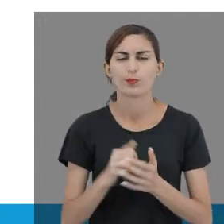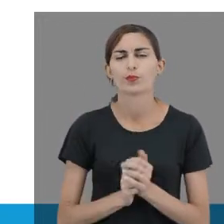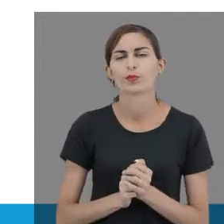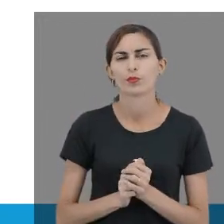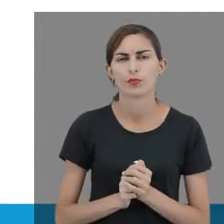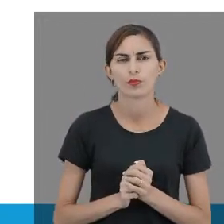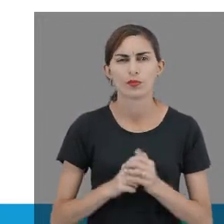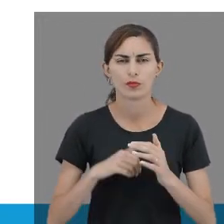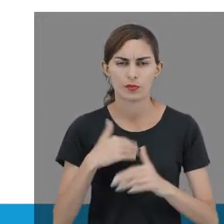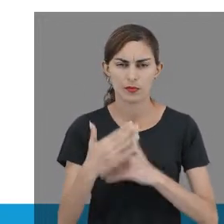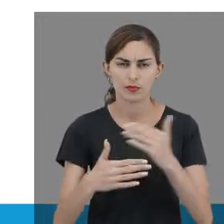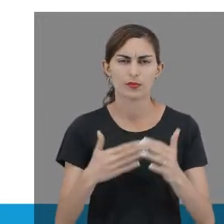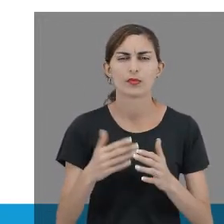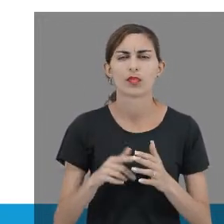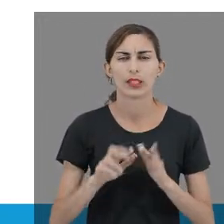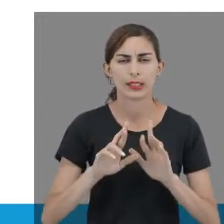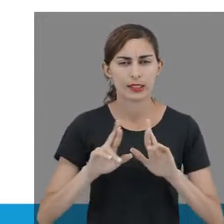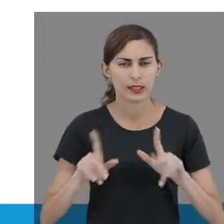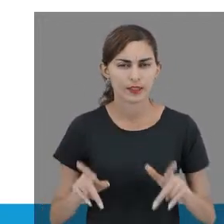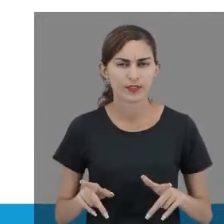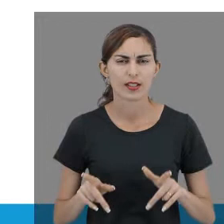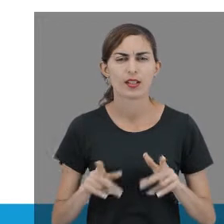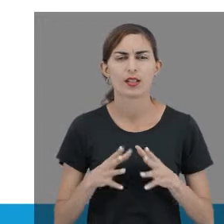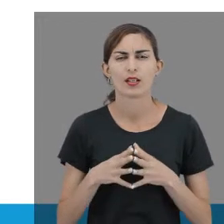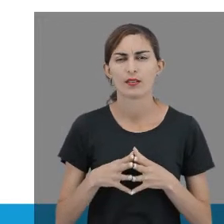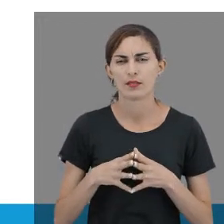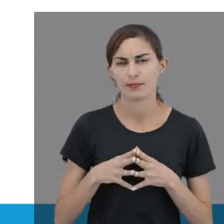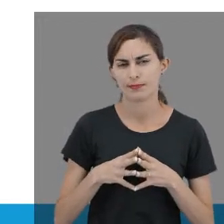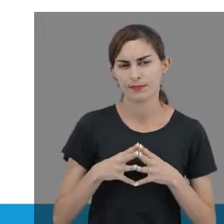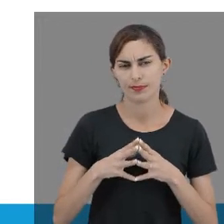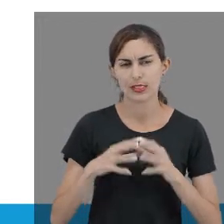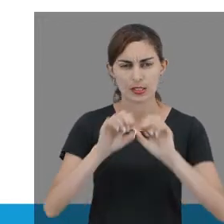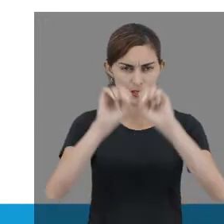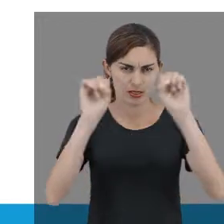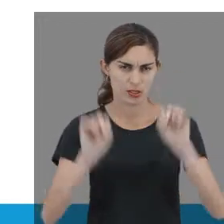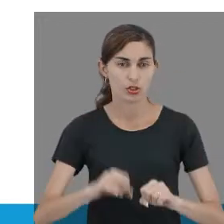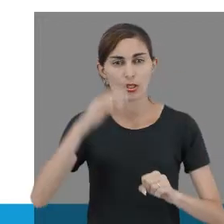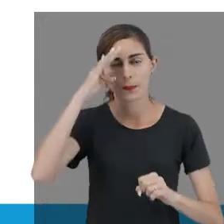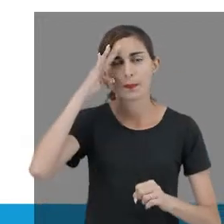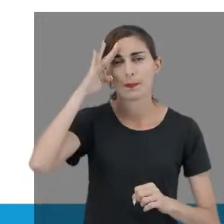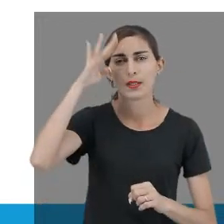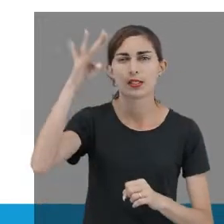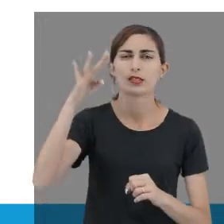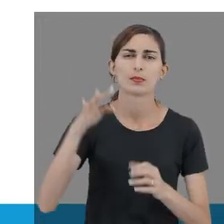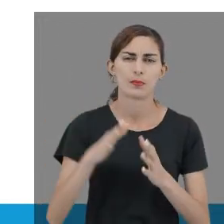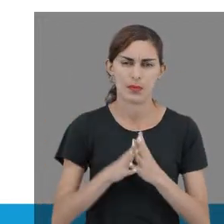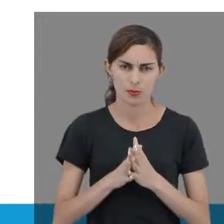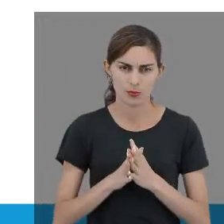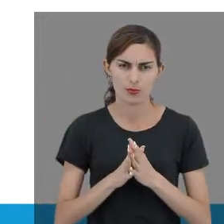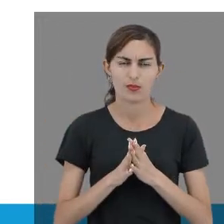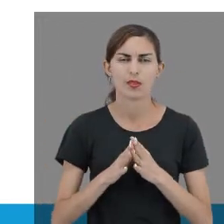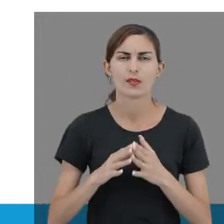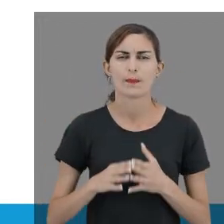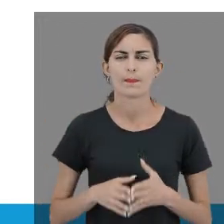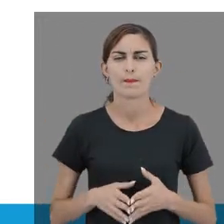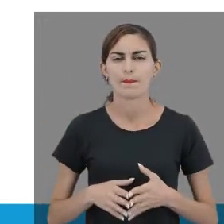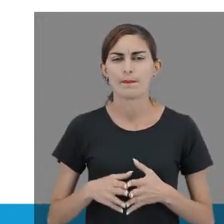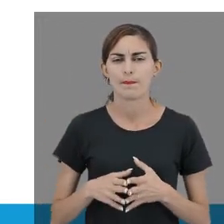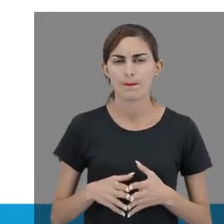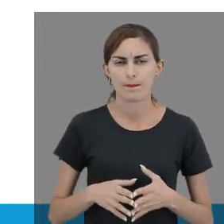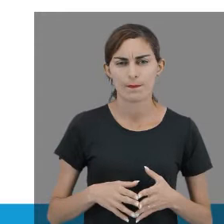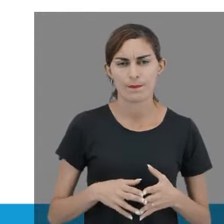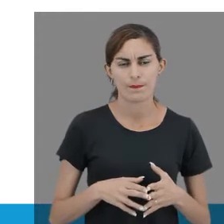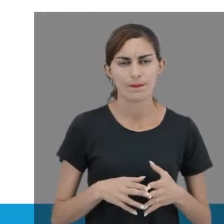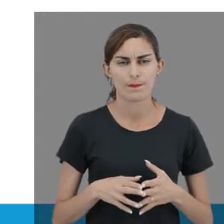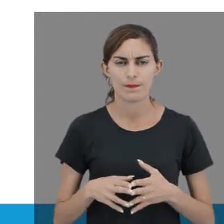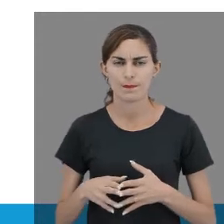foi um óbito, certo? Então, ele evoluiu para óbito. No RESP, então, é diferente, é na evolução do caso. O sistema principal de óbito